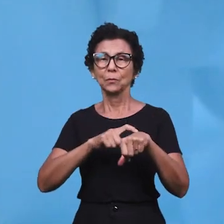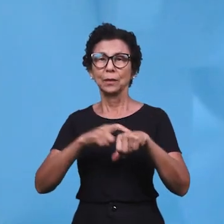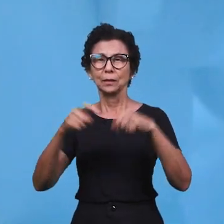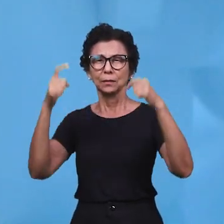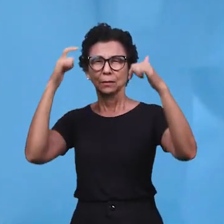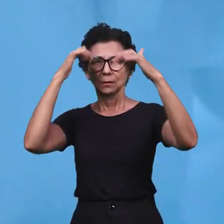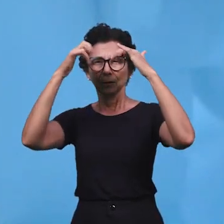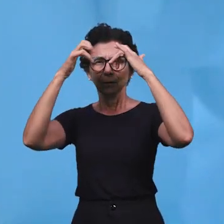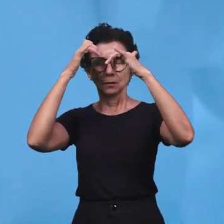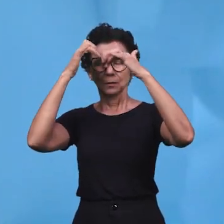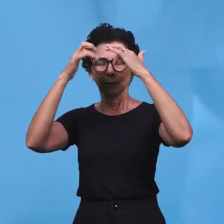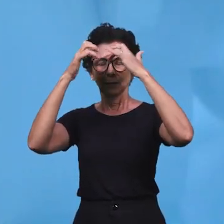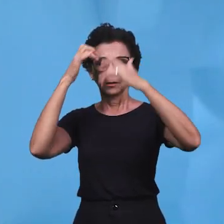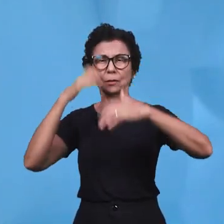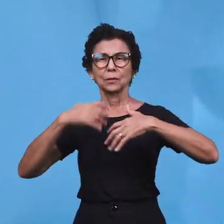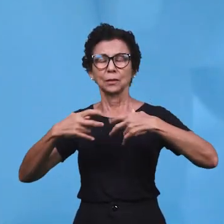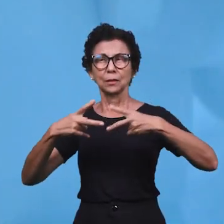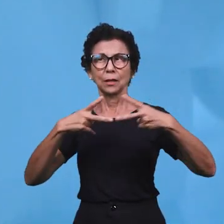nosso cérebro de forma